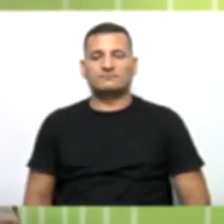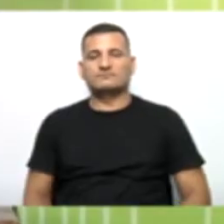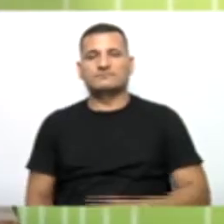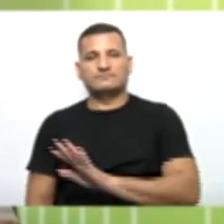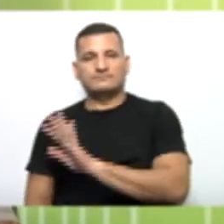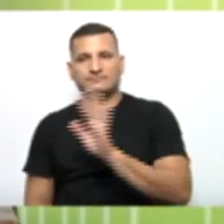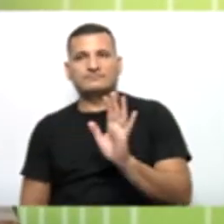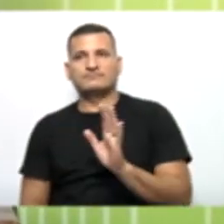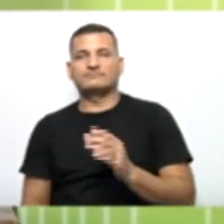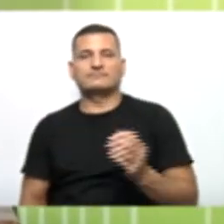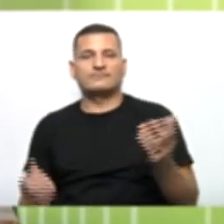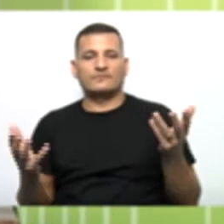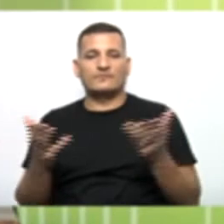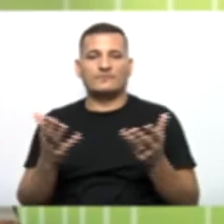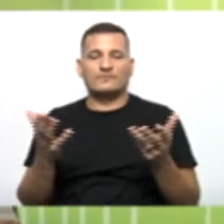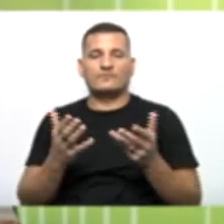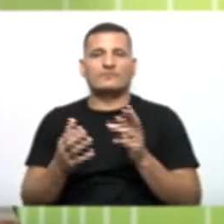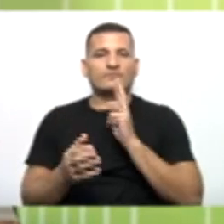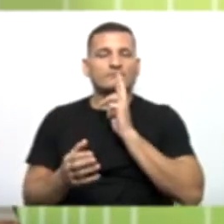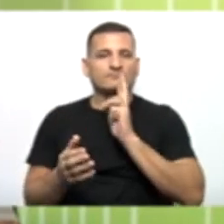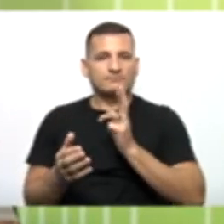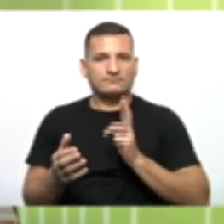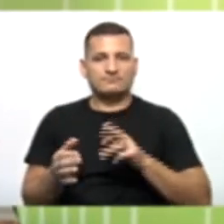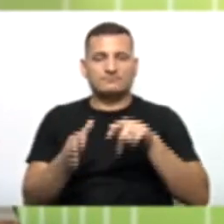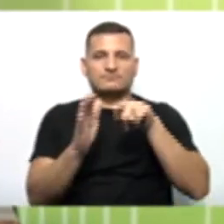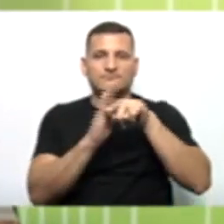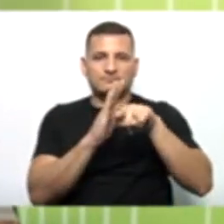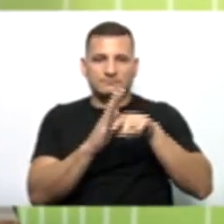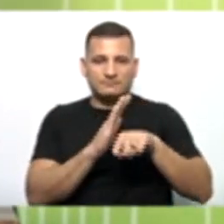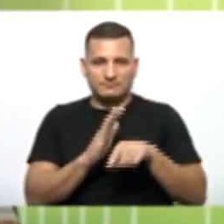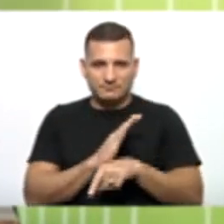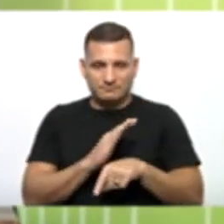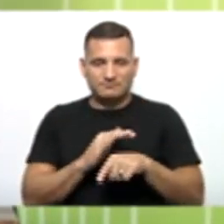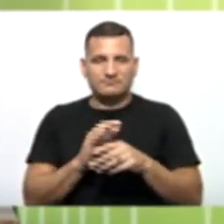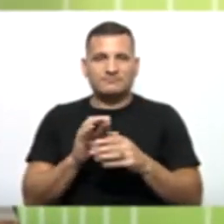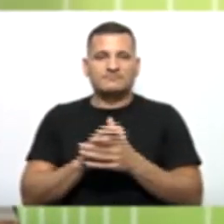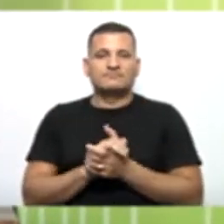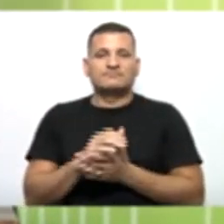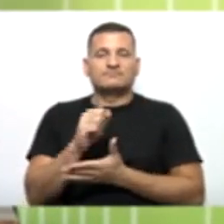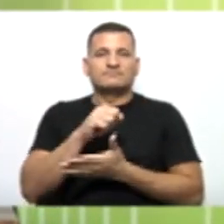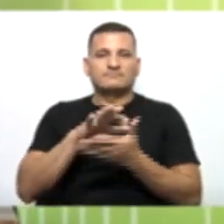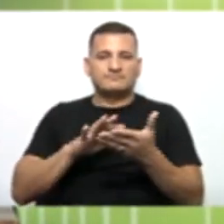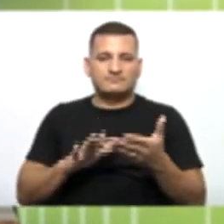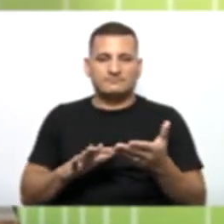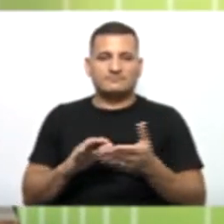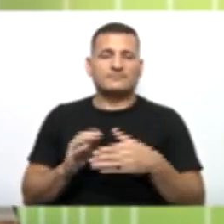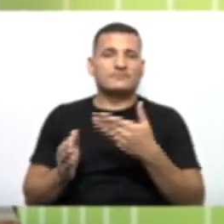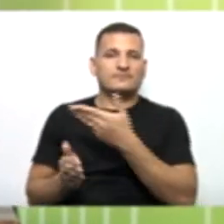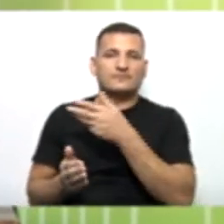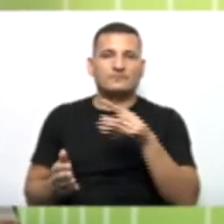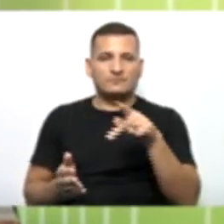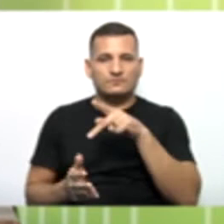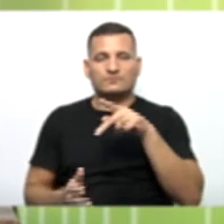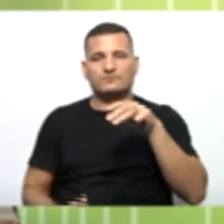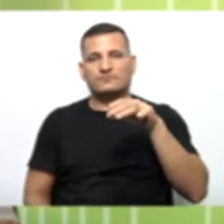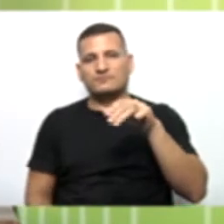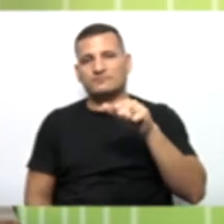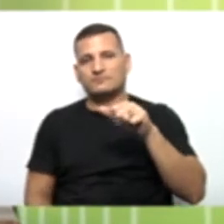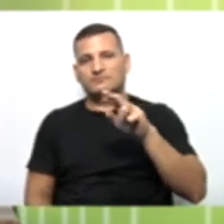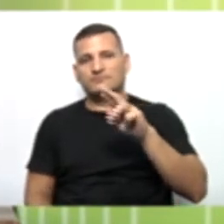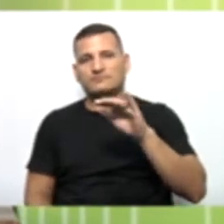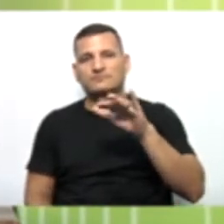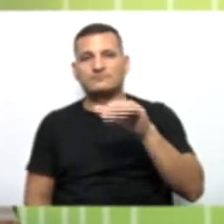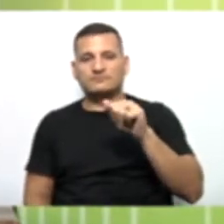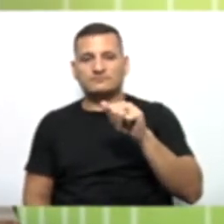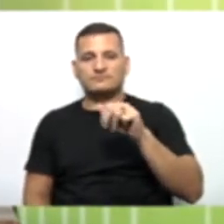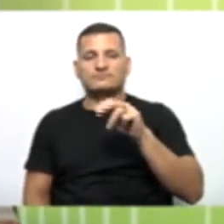Olá, agora nós vamos responder as questões da sala, as atividades de sala. A professora Márcia vai estar lendo as questões para